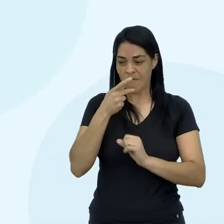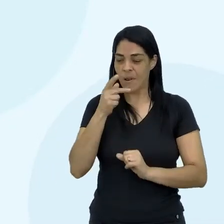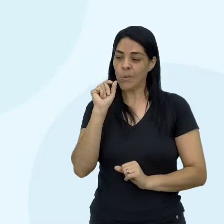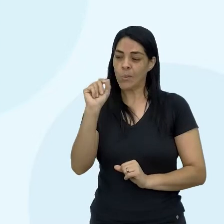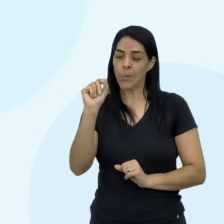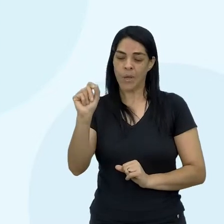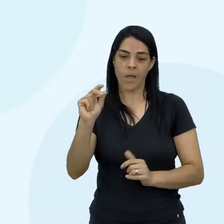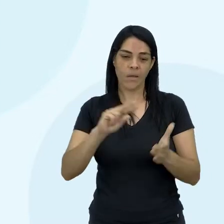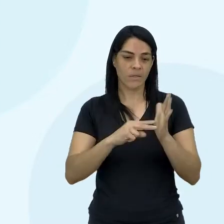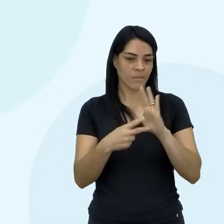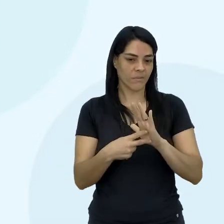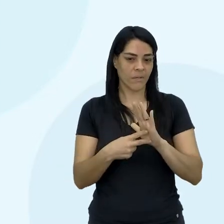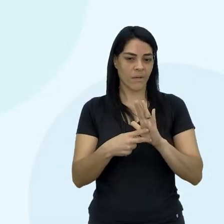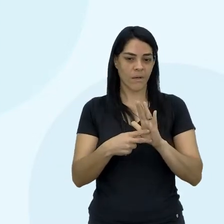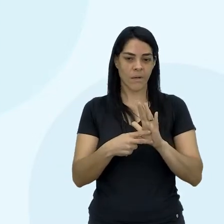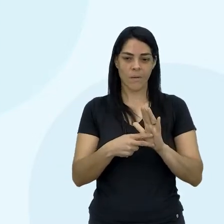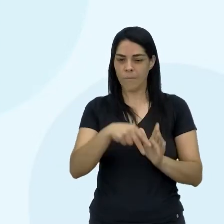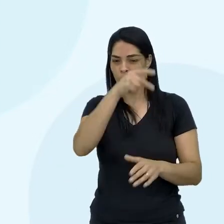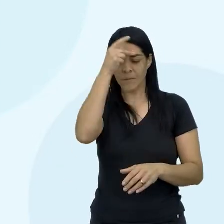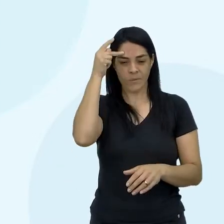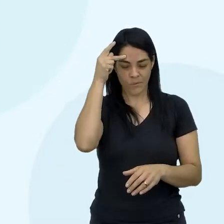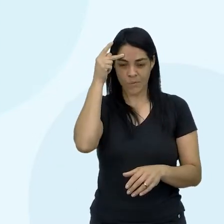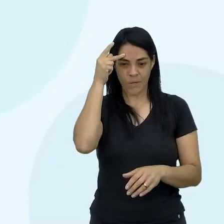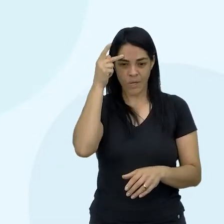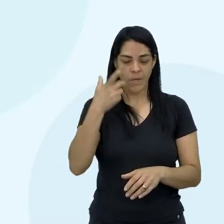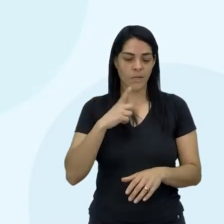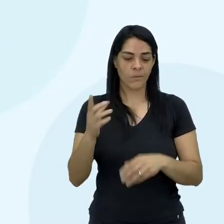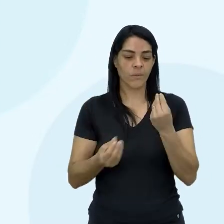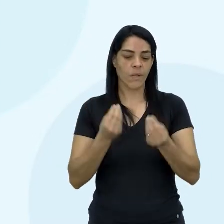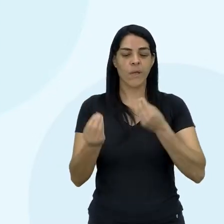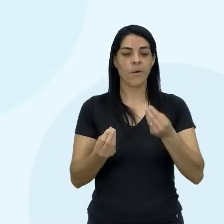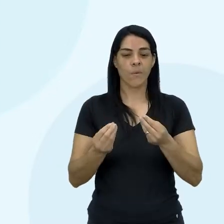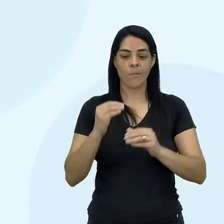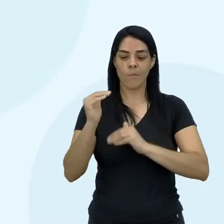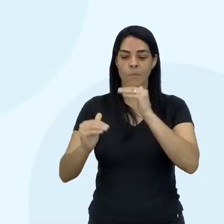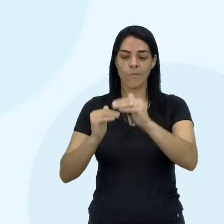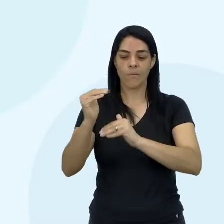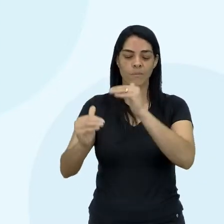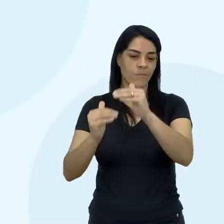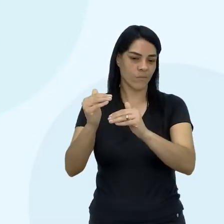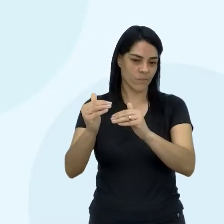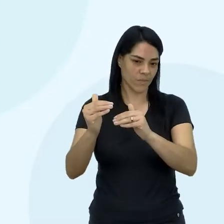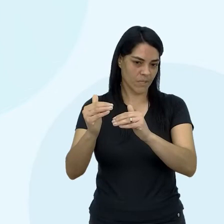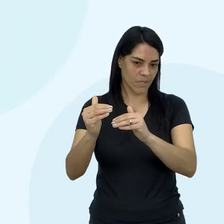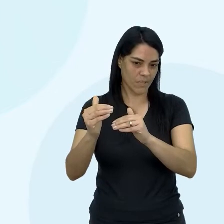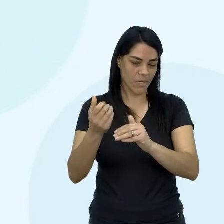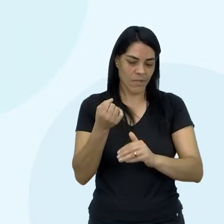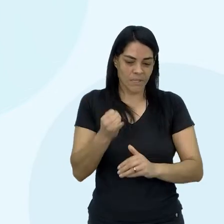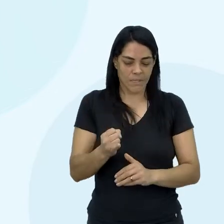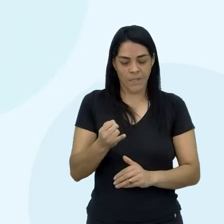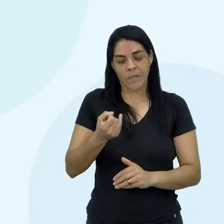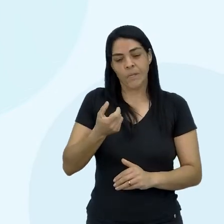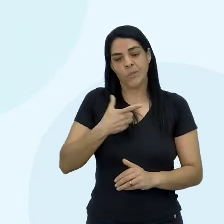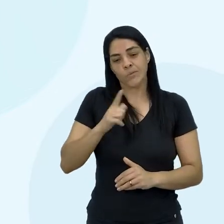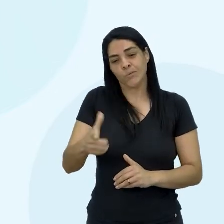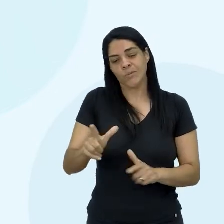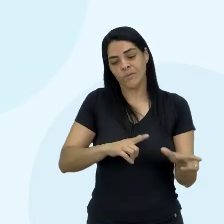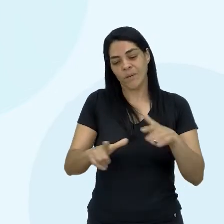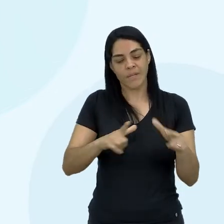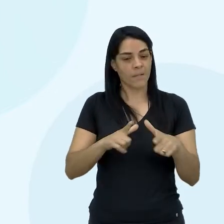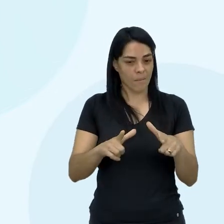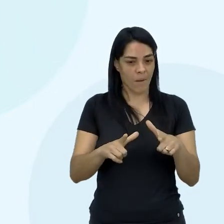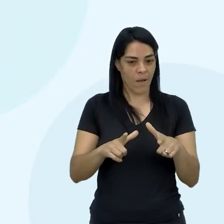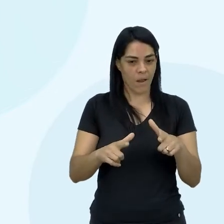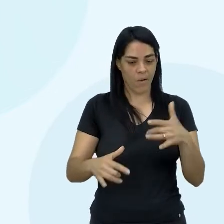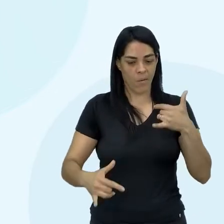Lembra que eu falei no começo da aula? Não se produz sem trabalho. E até que se substituam todas as pessoas por